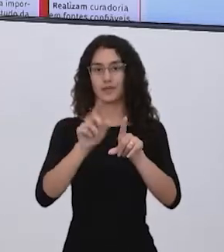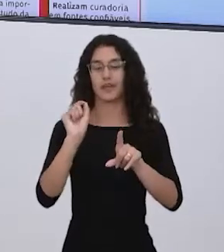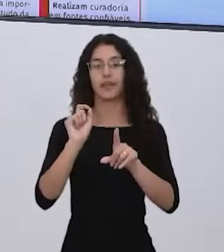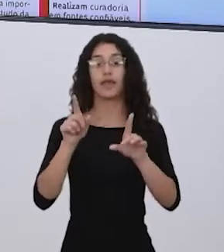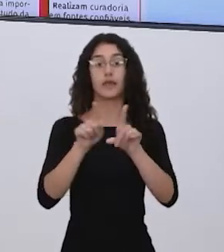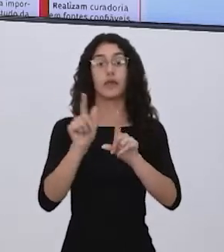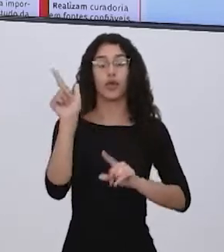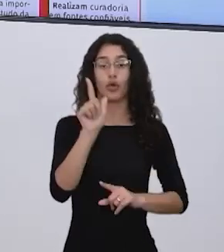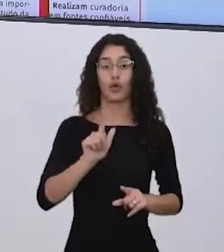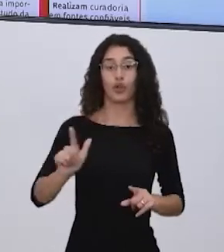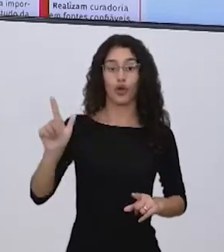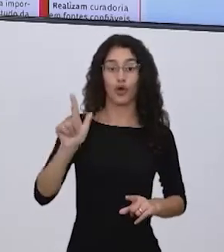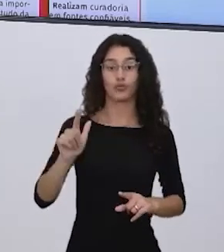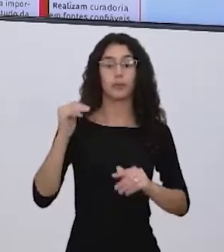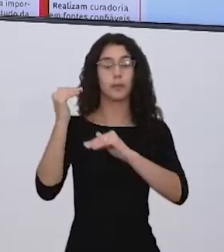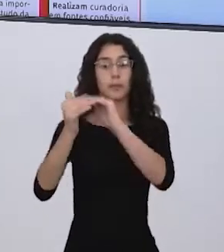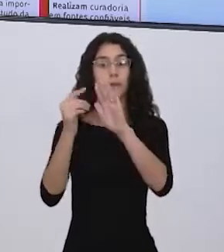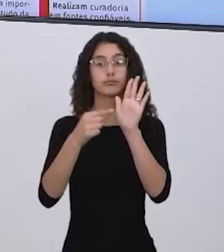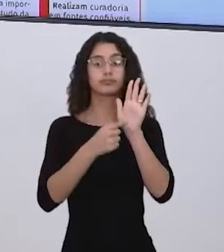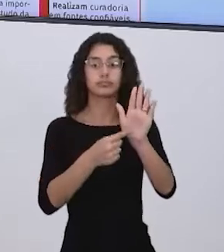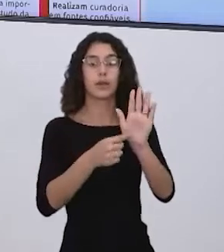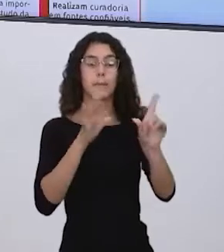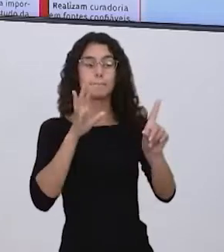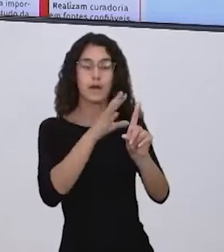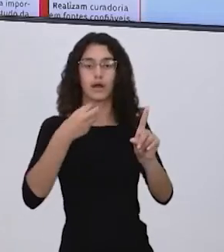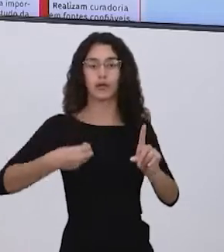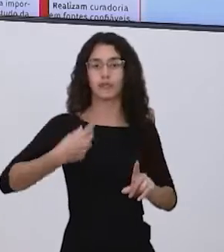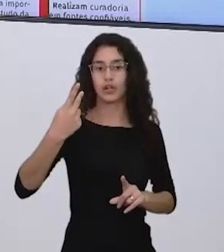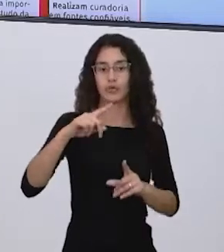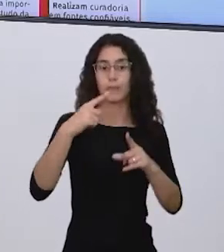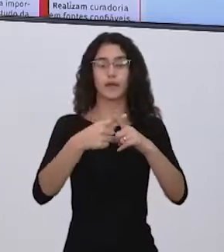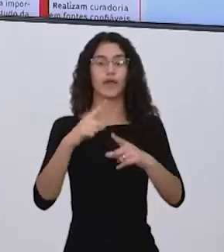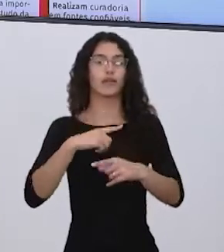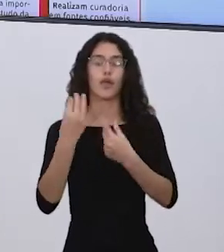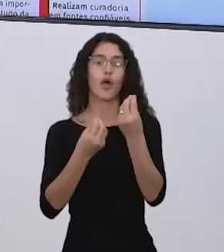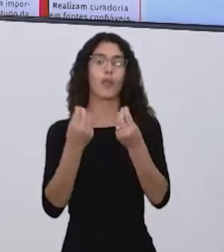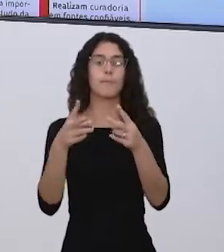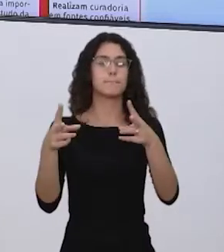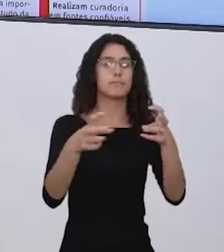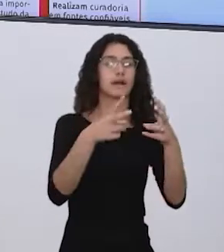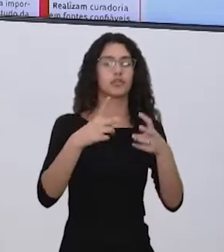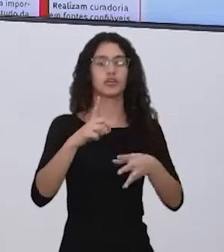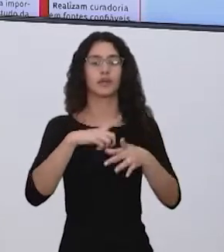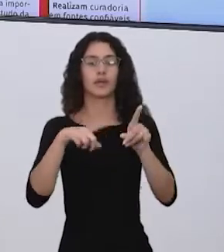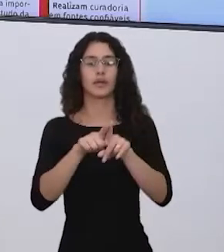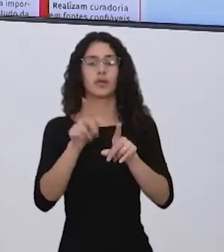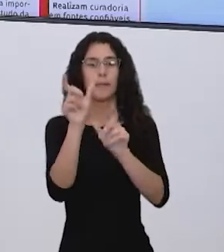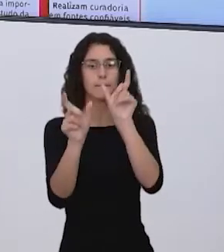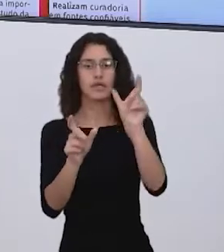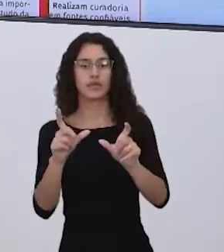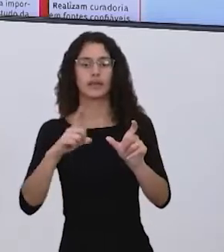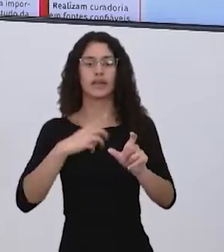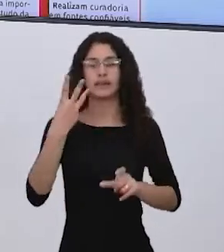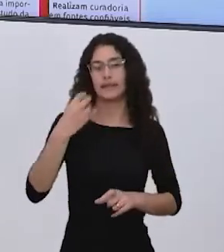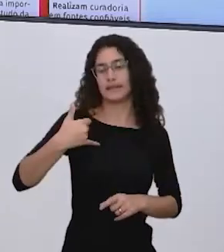isso, obviamente, como isso tem impacto na sua vida. Porque não adianta eu falar de uma perspectiva de alguém que tem 30 anos, você ainda